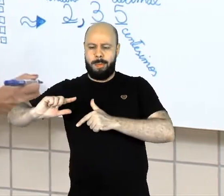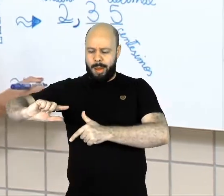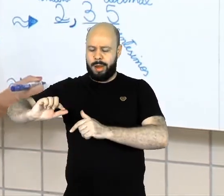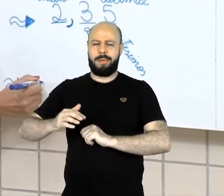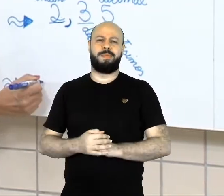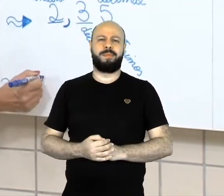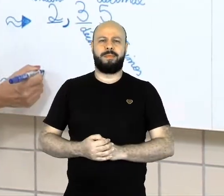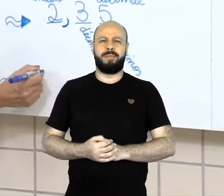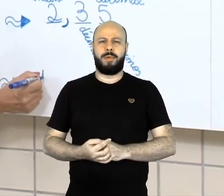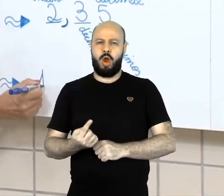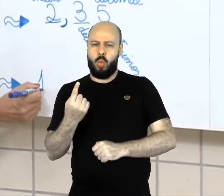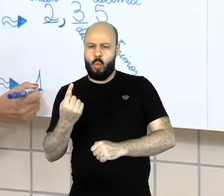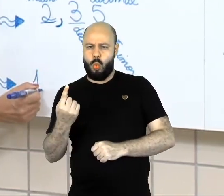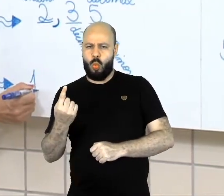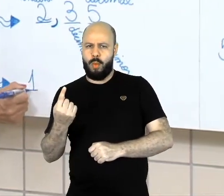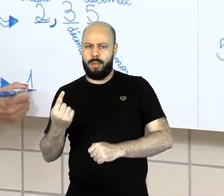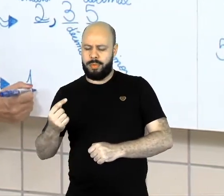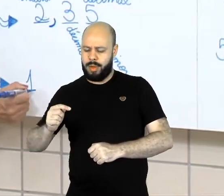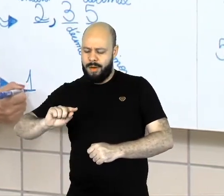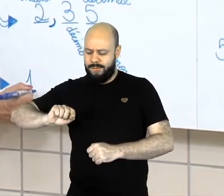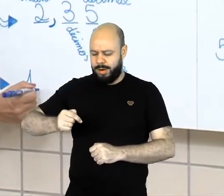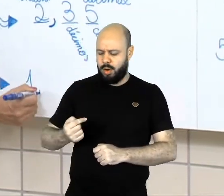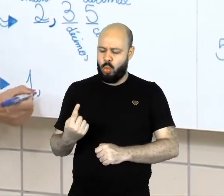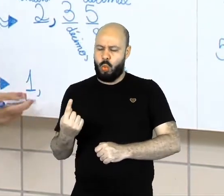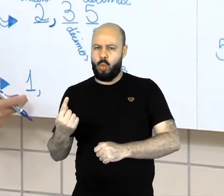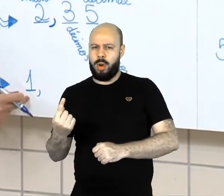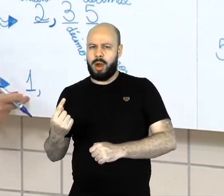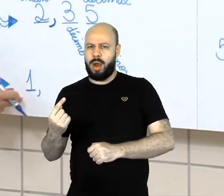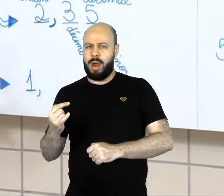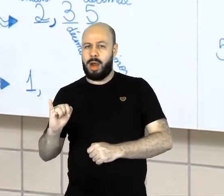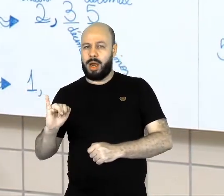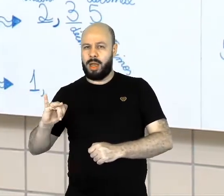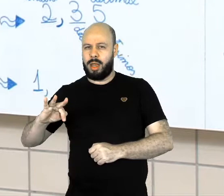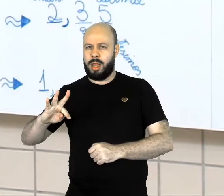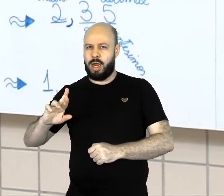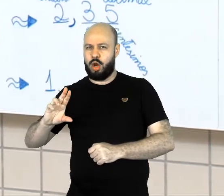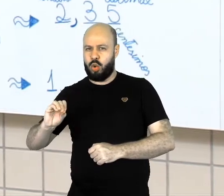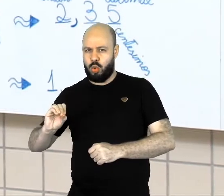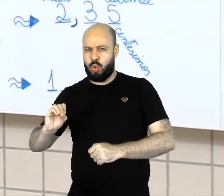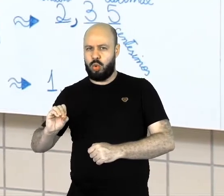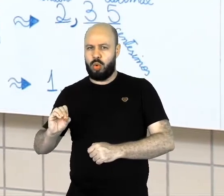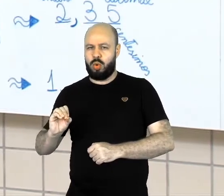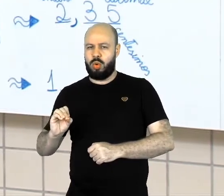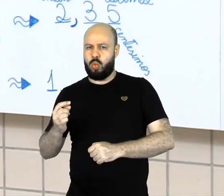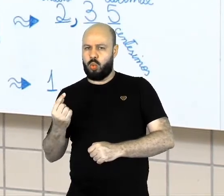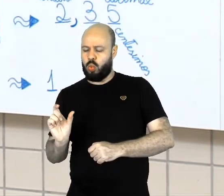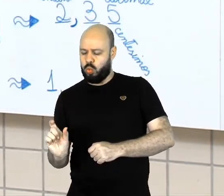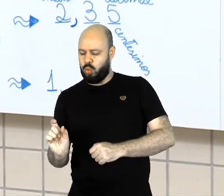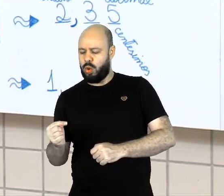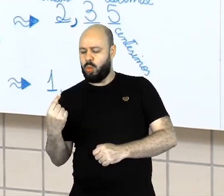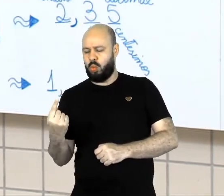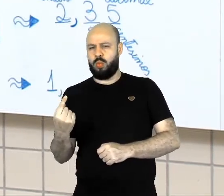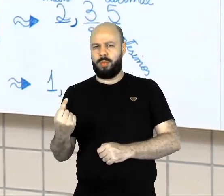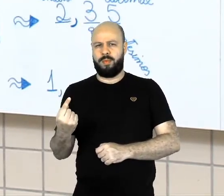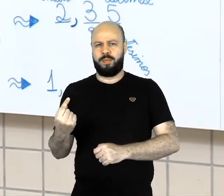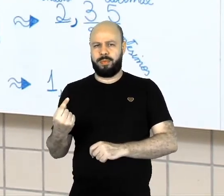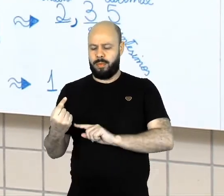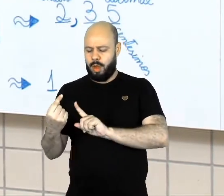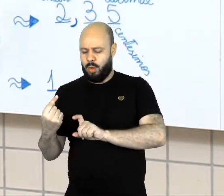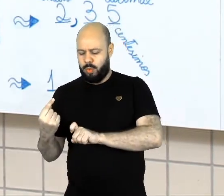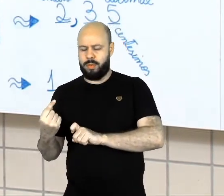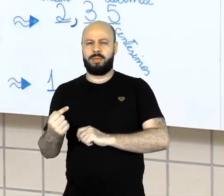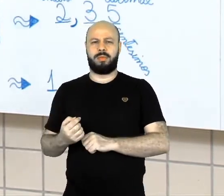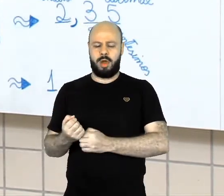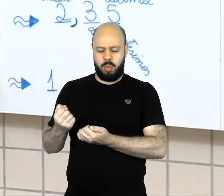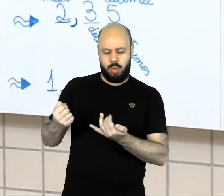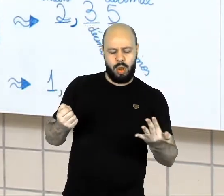Então eu vou ter um número, né, uma unidade antes da vírgula, parte inteira. E depois